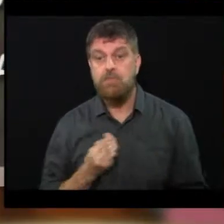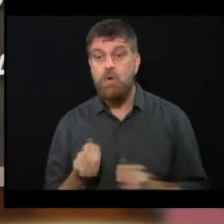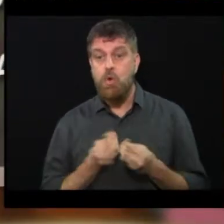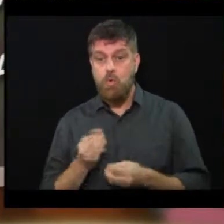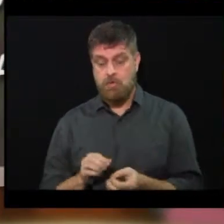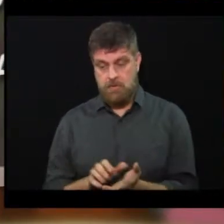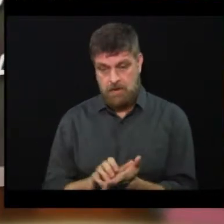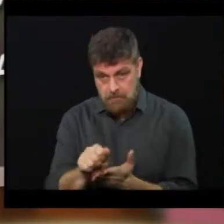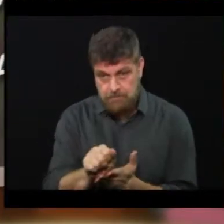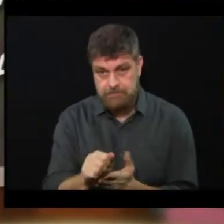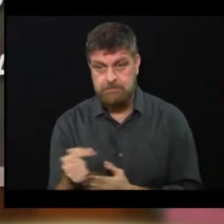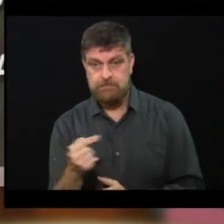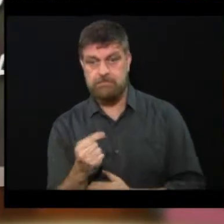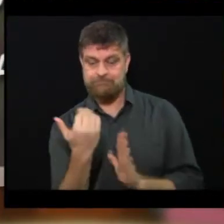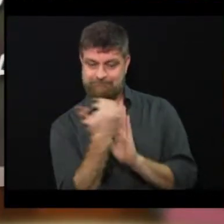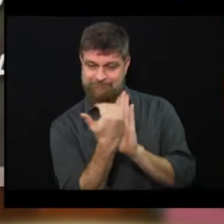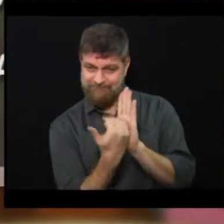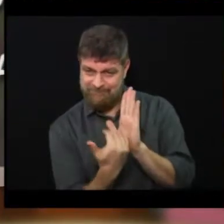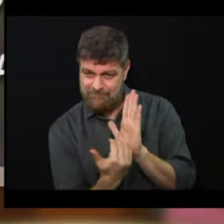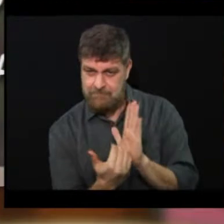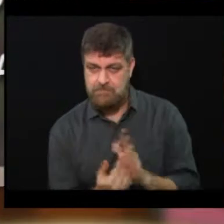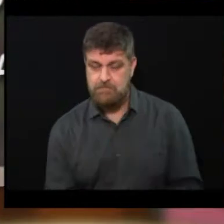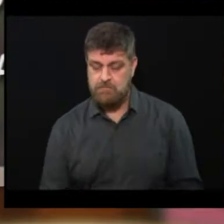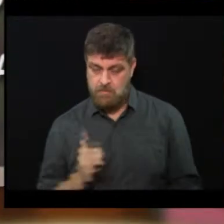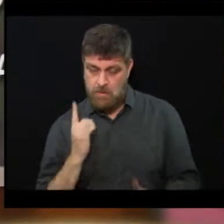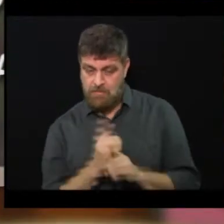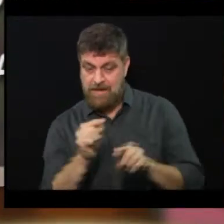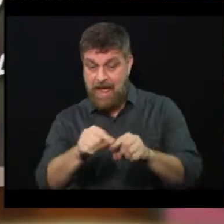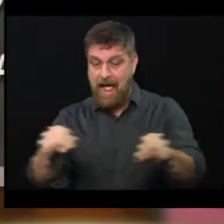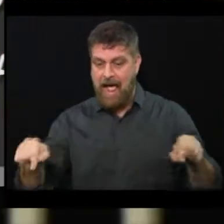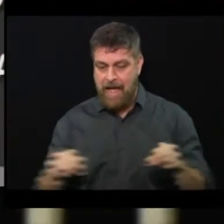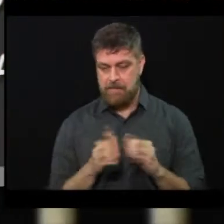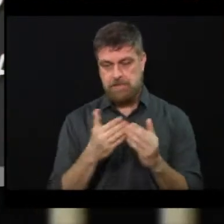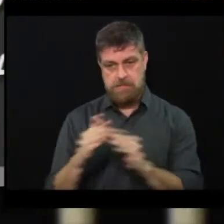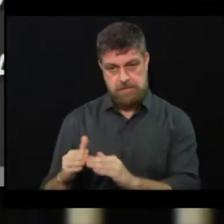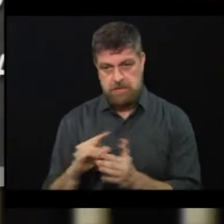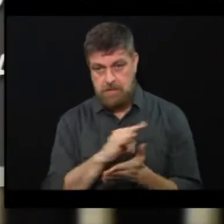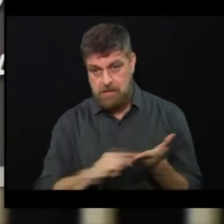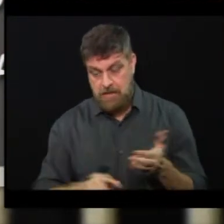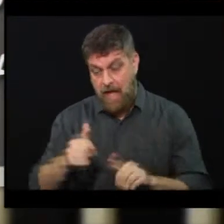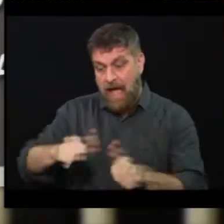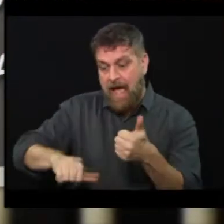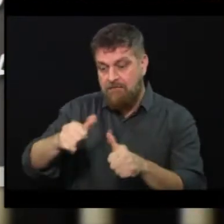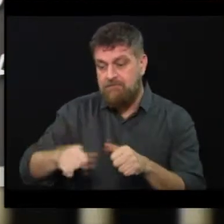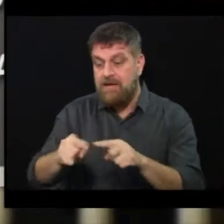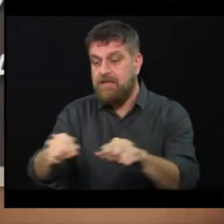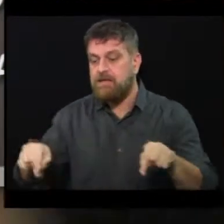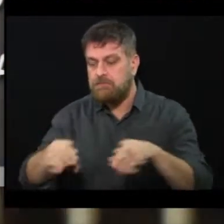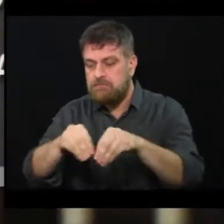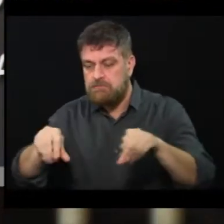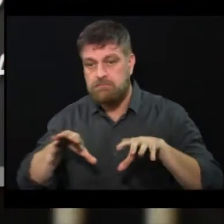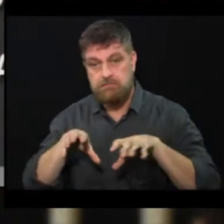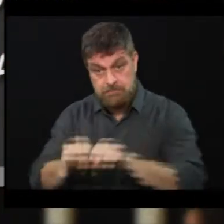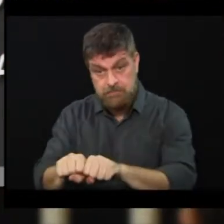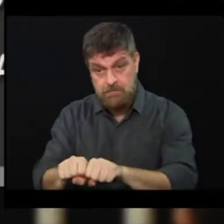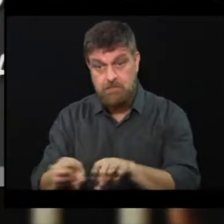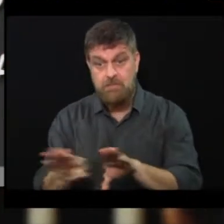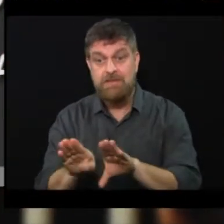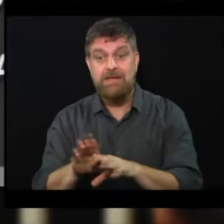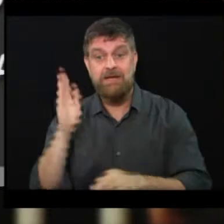regularização fundiária é o seguinte e identificação da ocupação irregular análise da ocupação de limitação